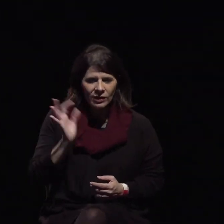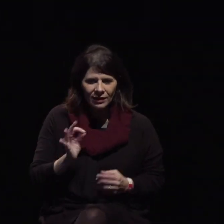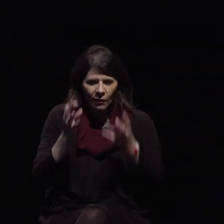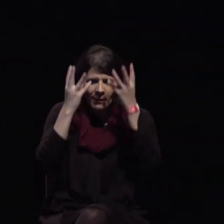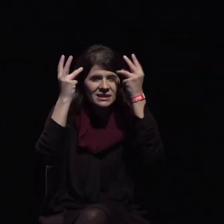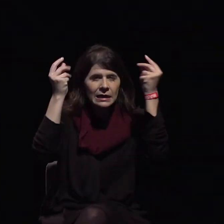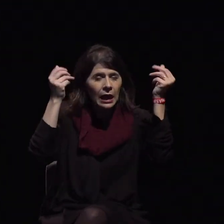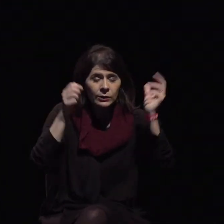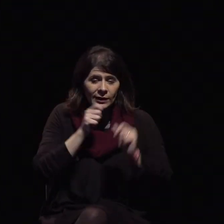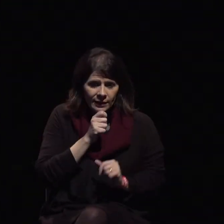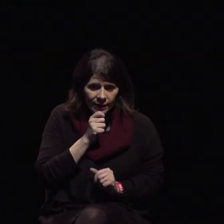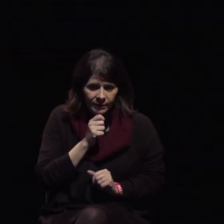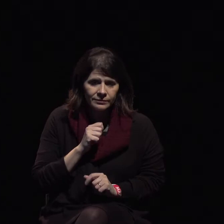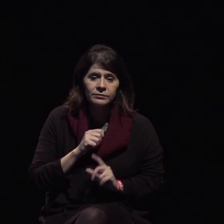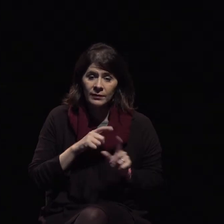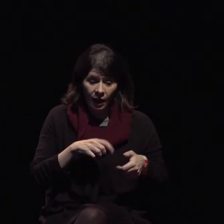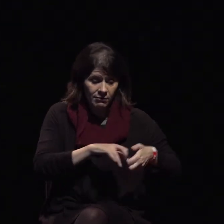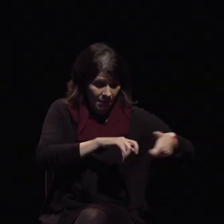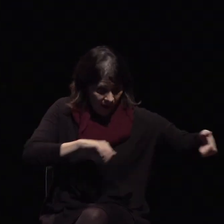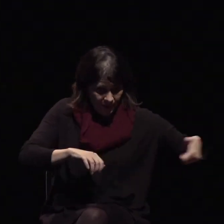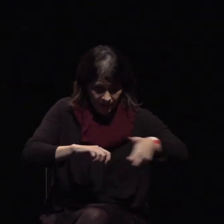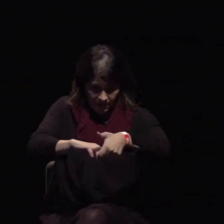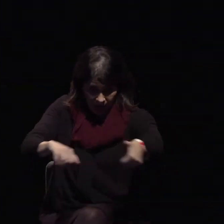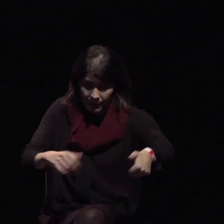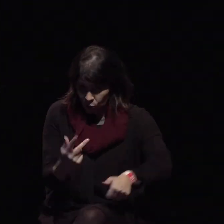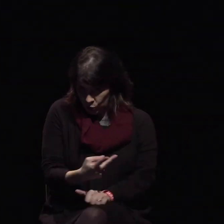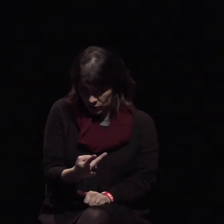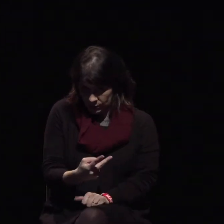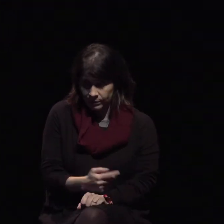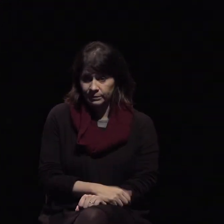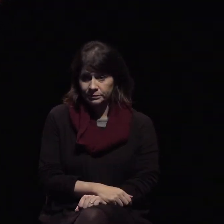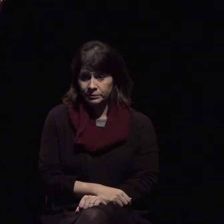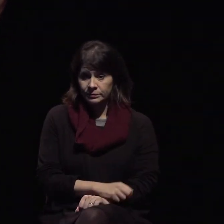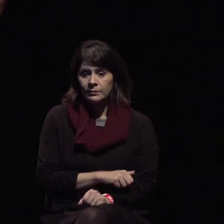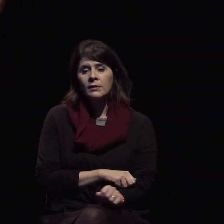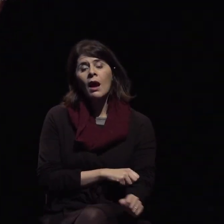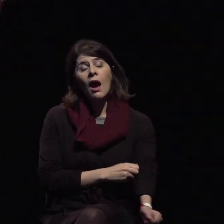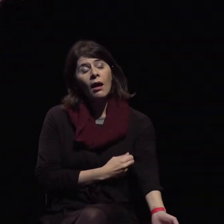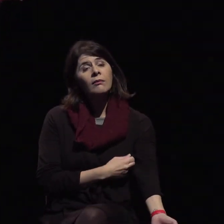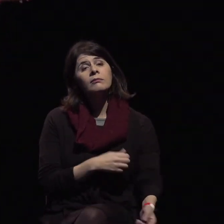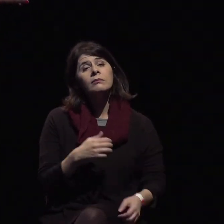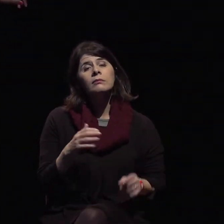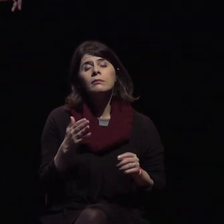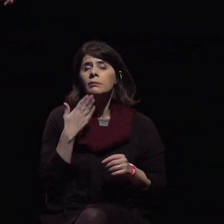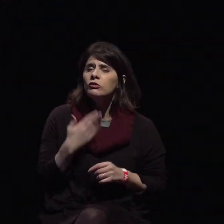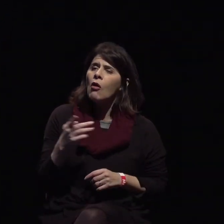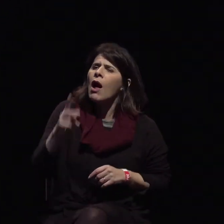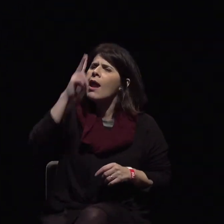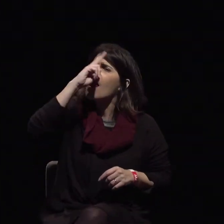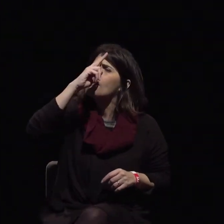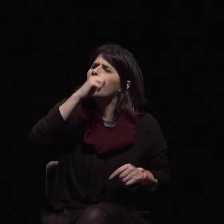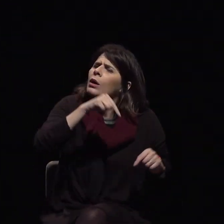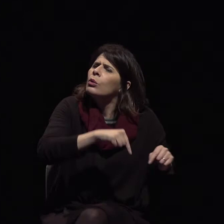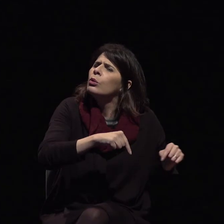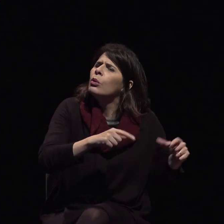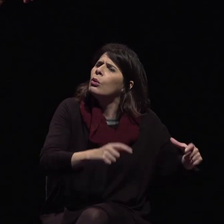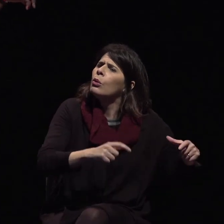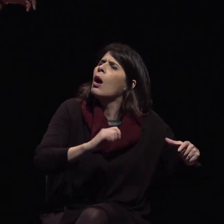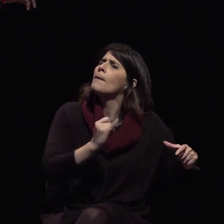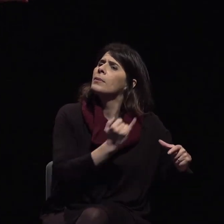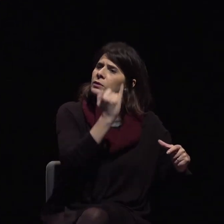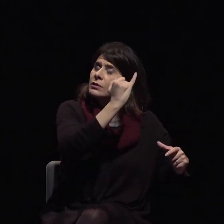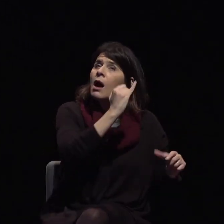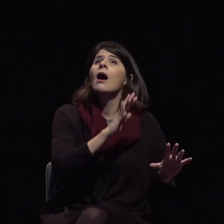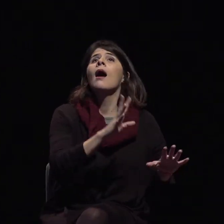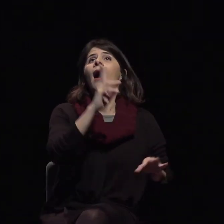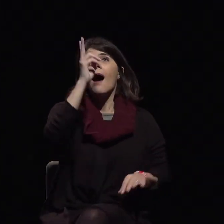mapa. Na verdade, foram 2 mapas. E eles foram lembrando de lugares importantes. Eles lembraram da